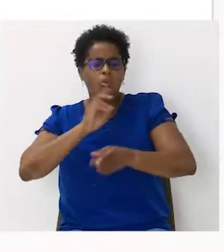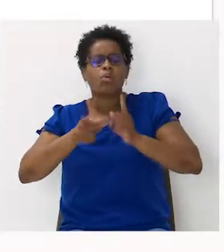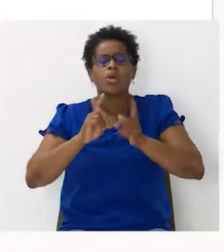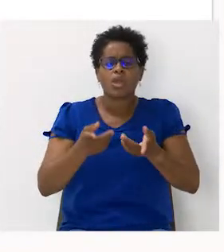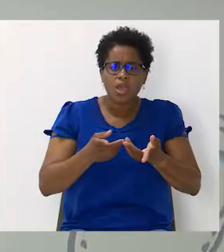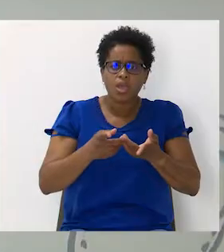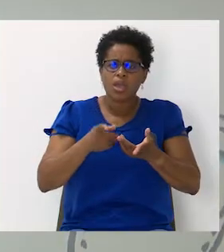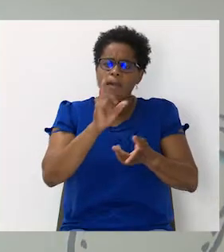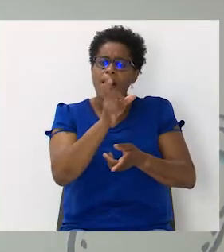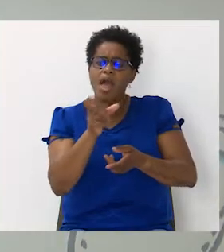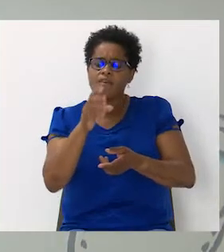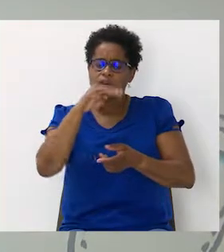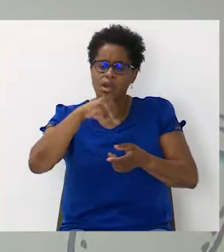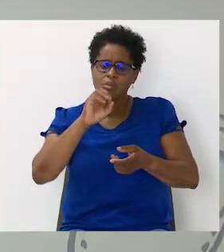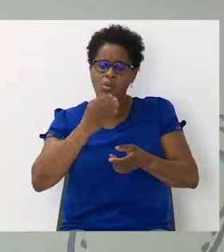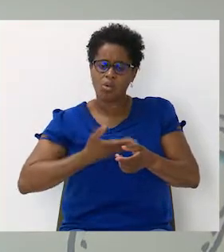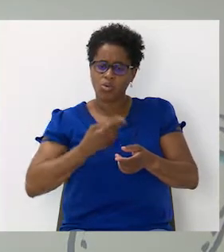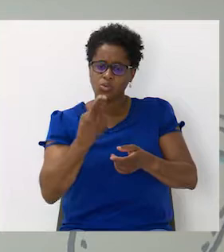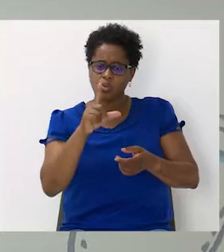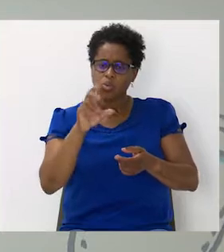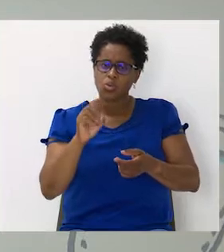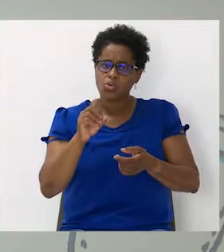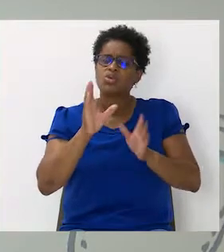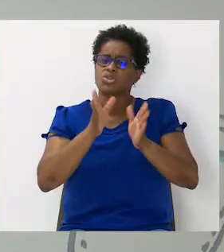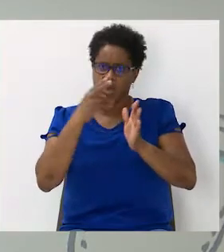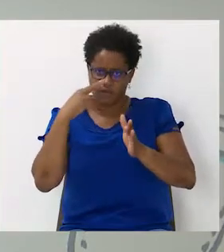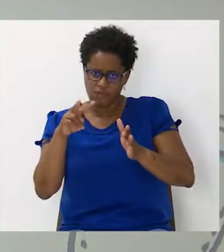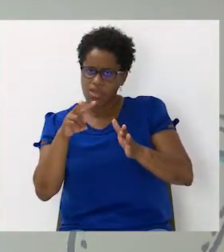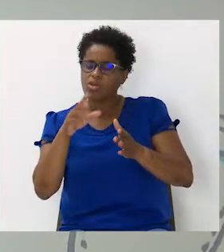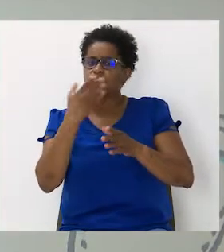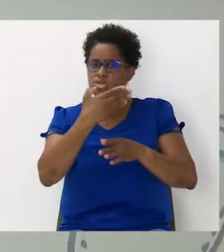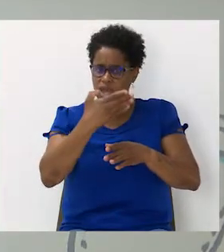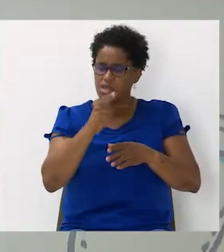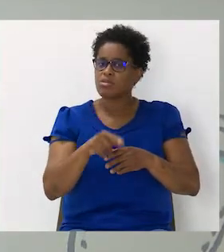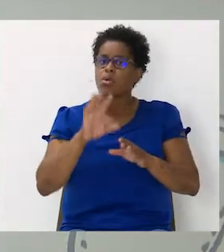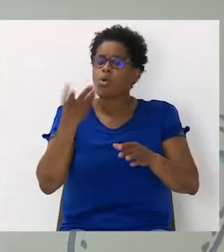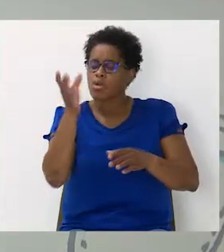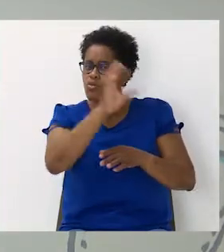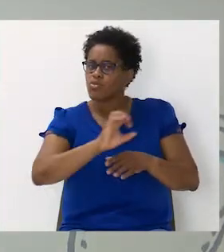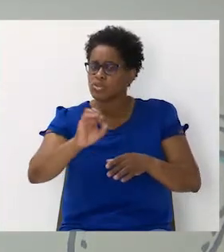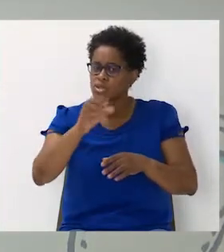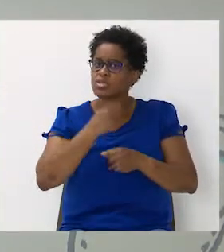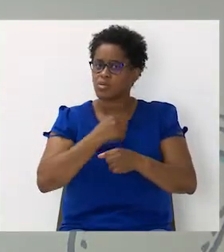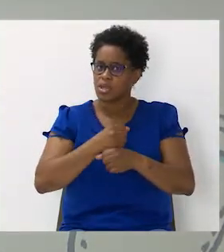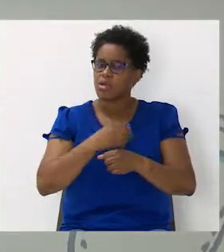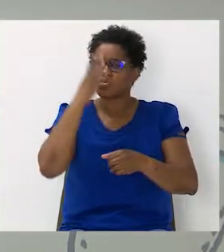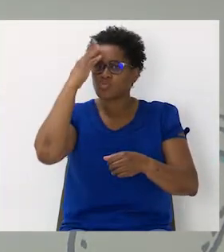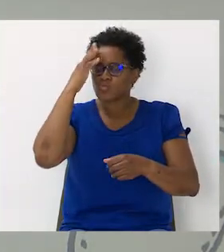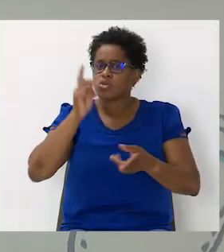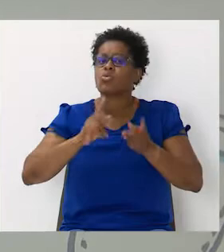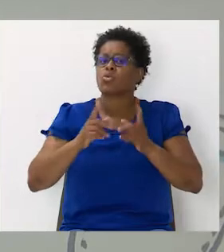módulo? Palavra módulo vocês já viram no 7º ano. Quando vocês viram números, que